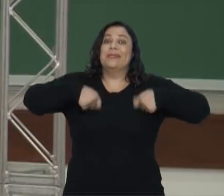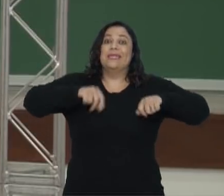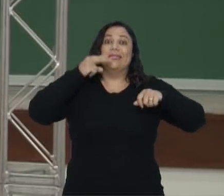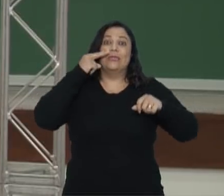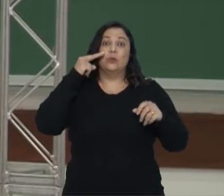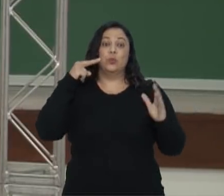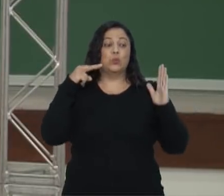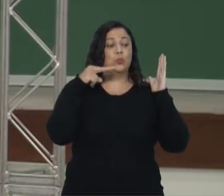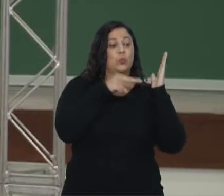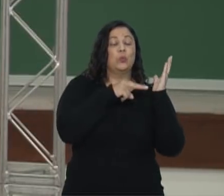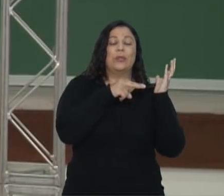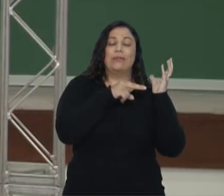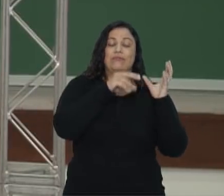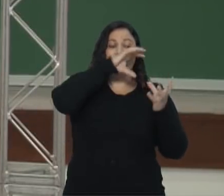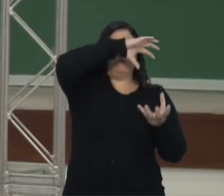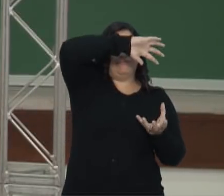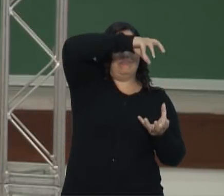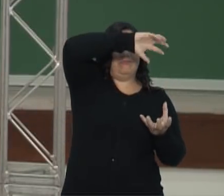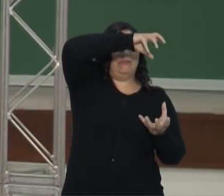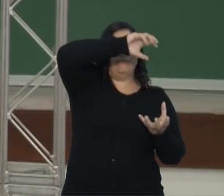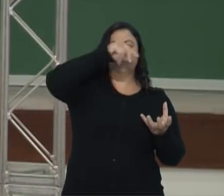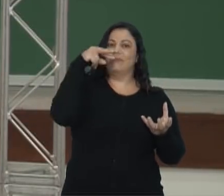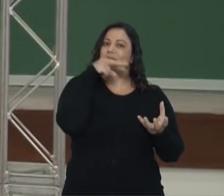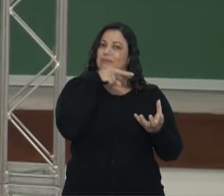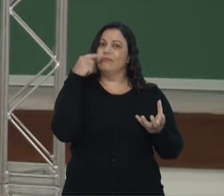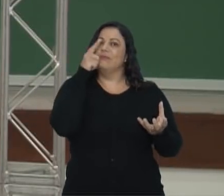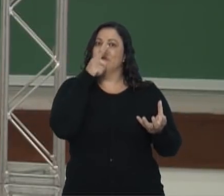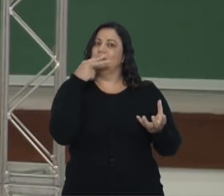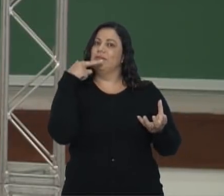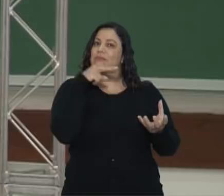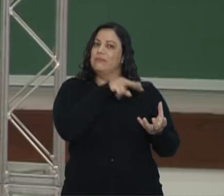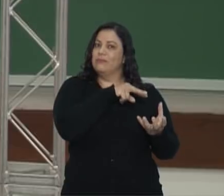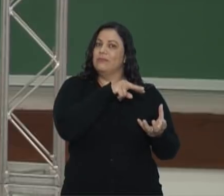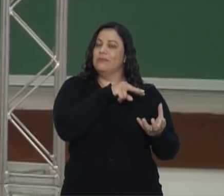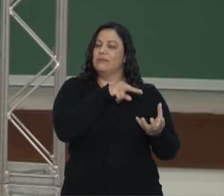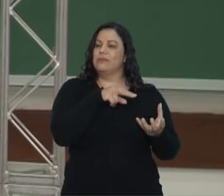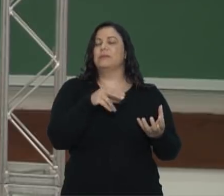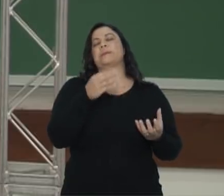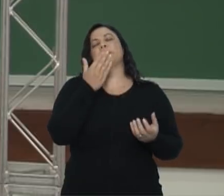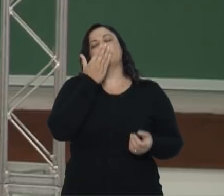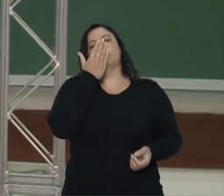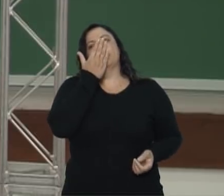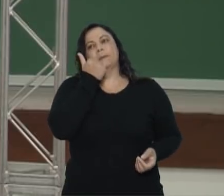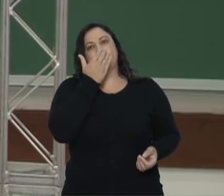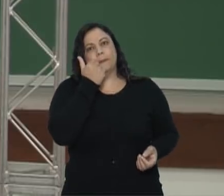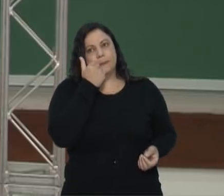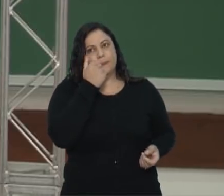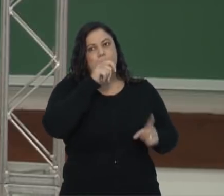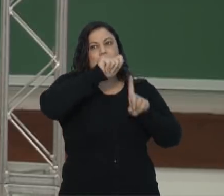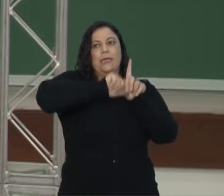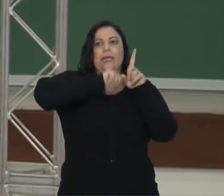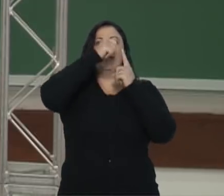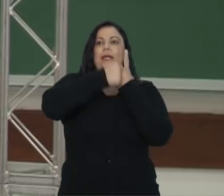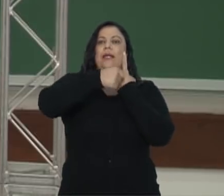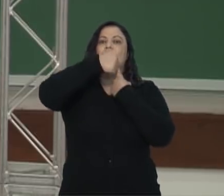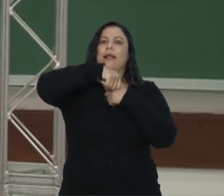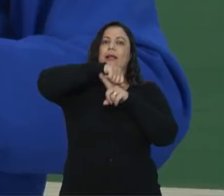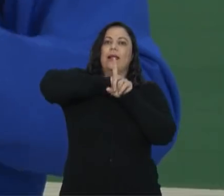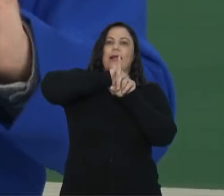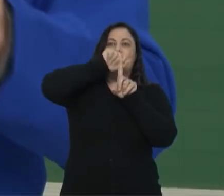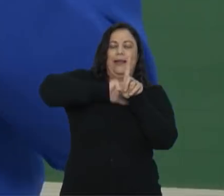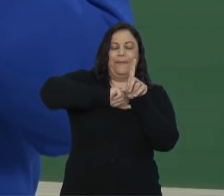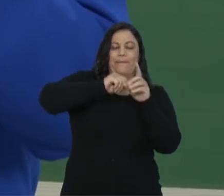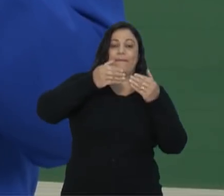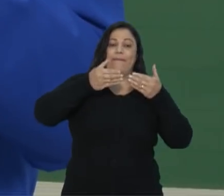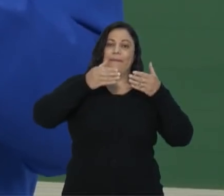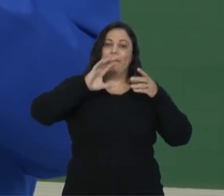o que está acontecendo. Bom, então eu comi minha banana. Ótimo. Abri o frasco